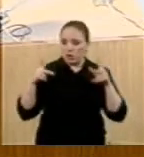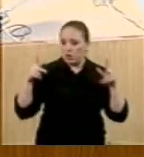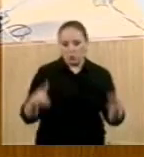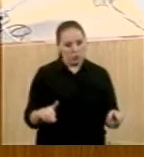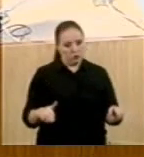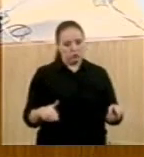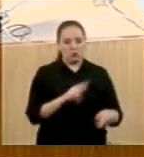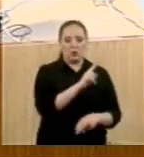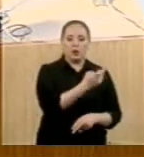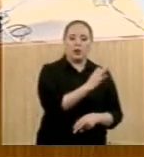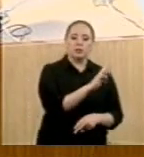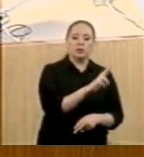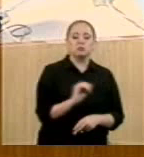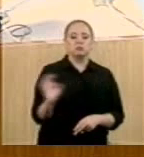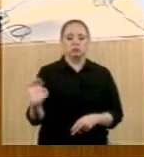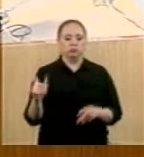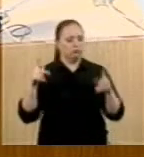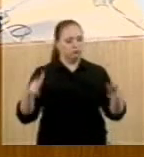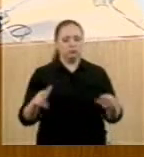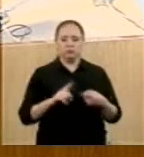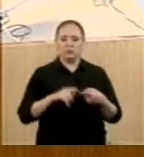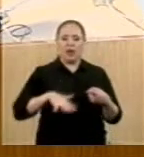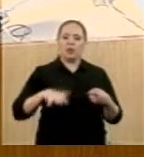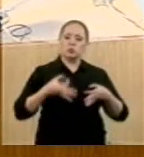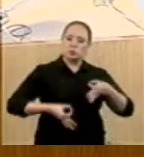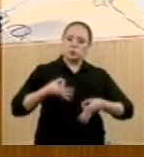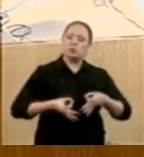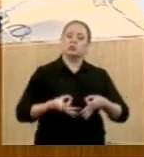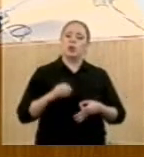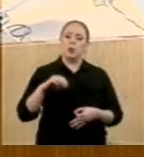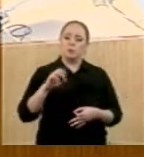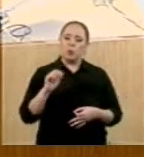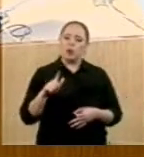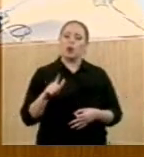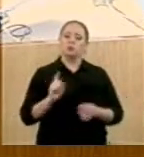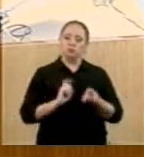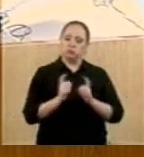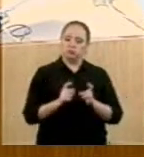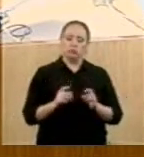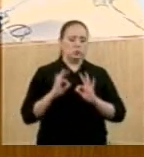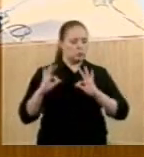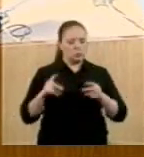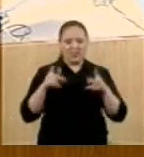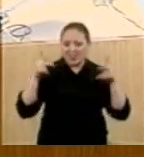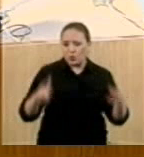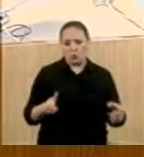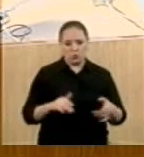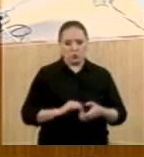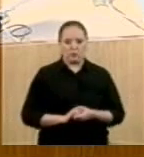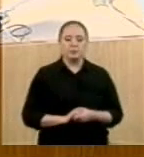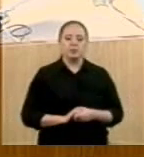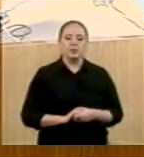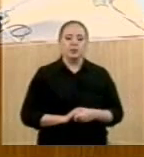tratamento moral, jurídico, normativo e social. Na terceira parte do voto,